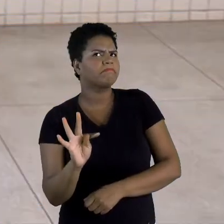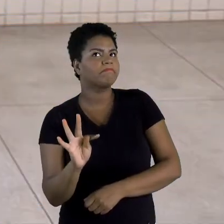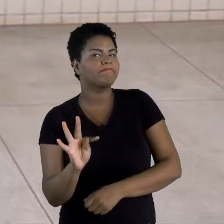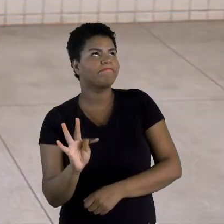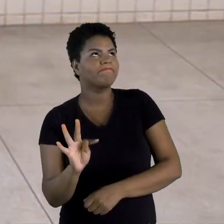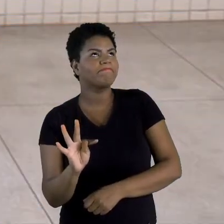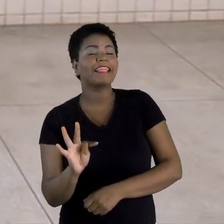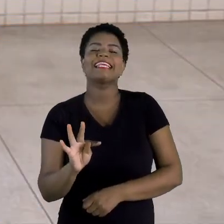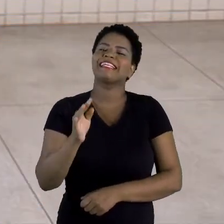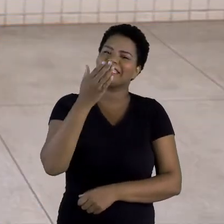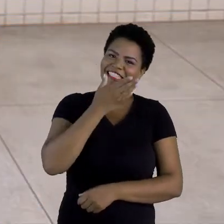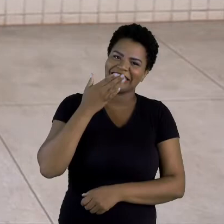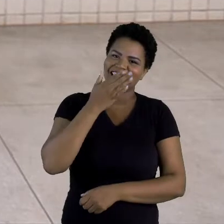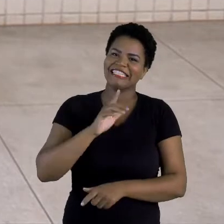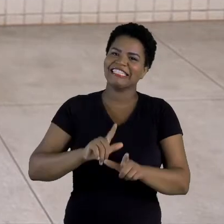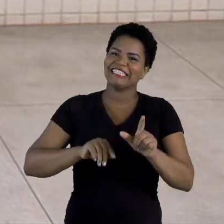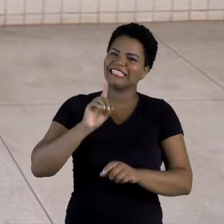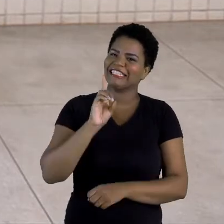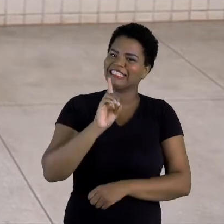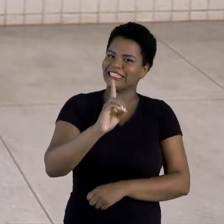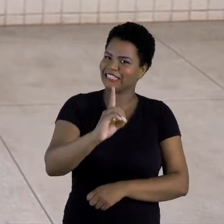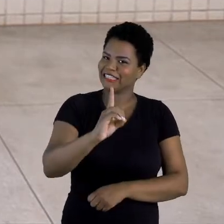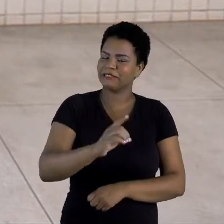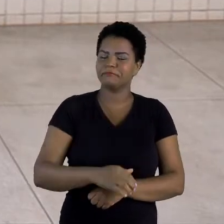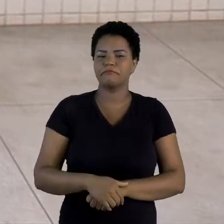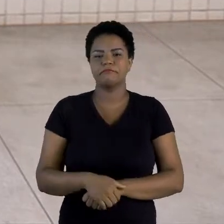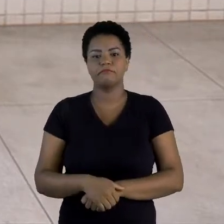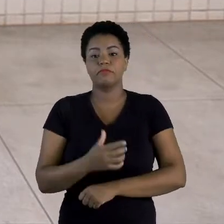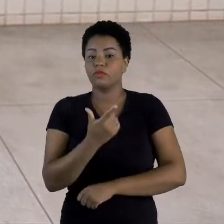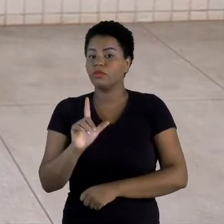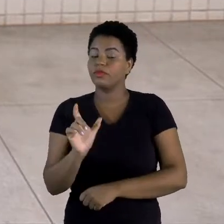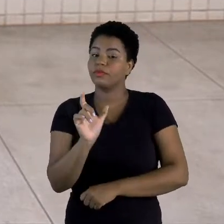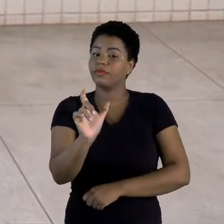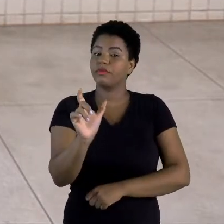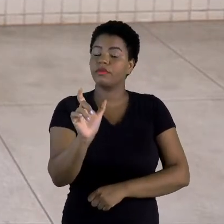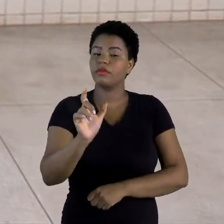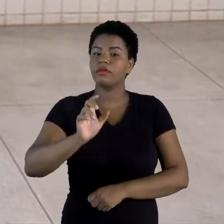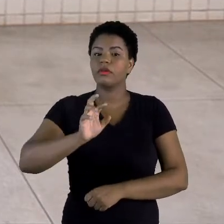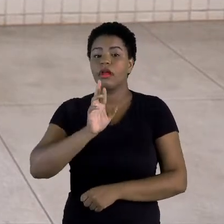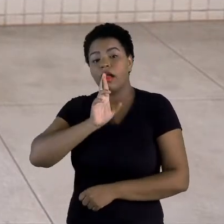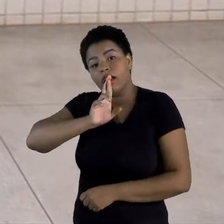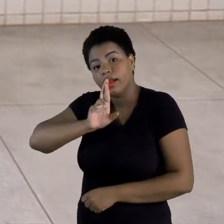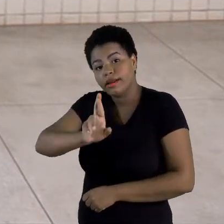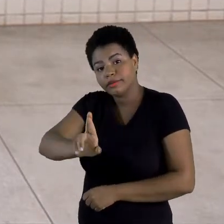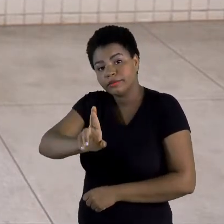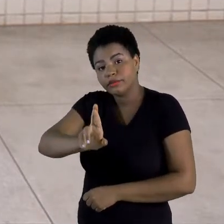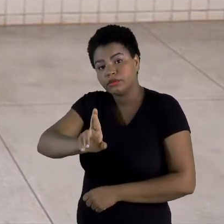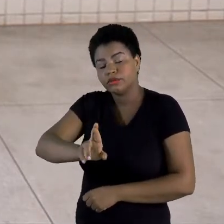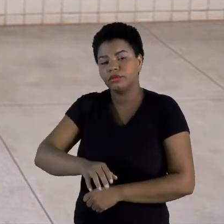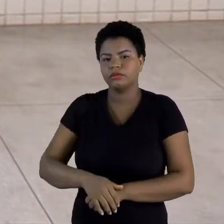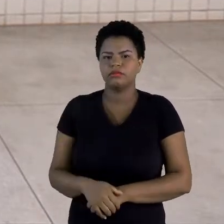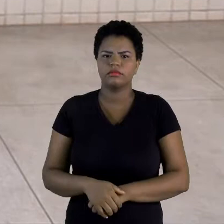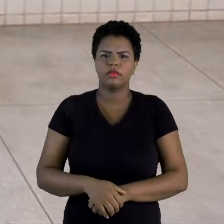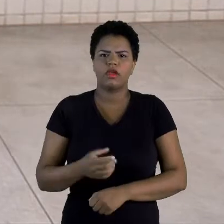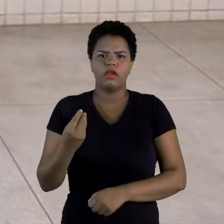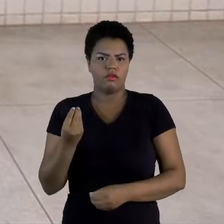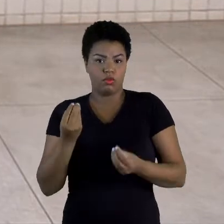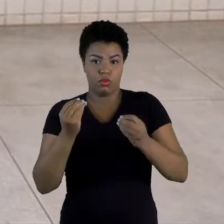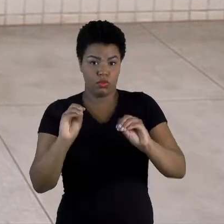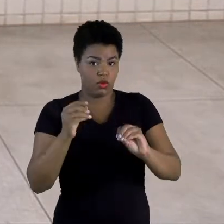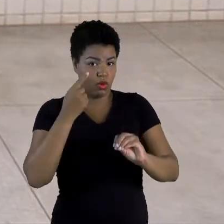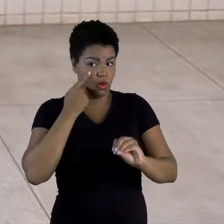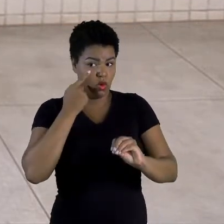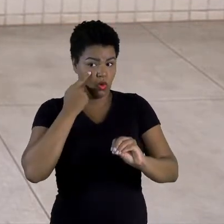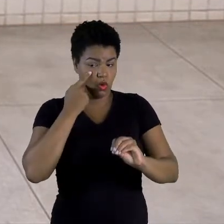Doce, letra D. Olha a outra palavrinha. Respondeu. Eu vou colocar aqui, olha